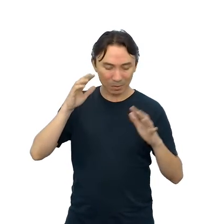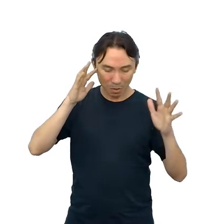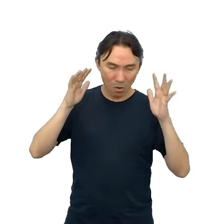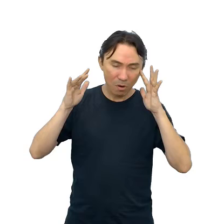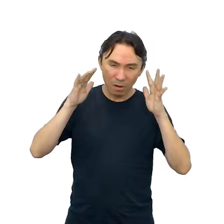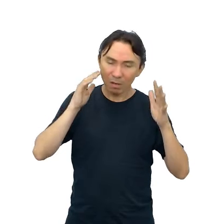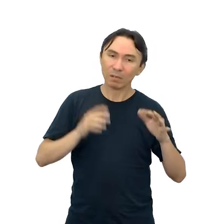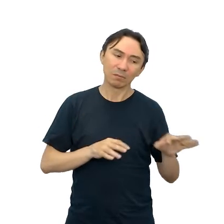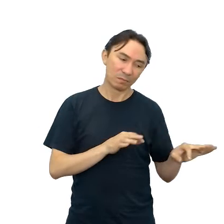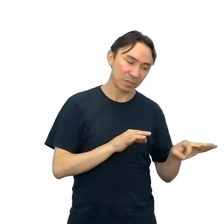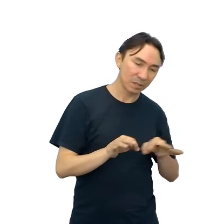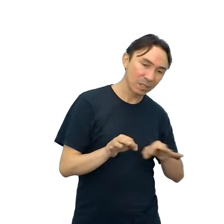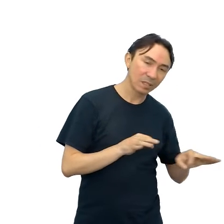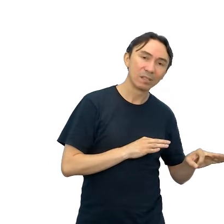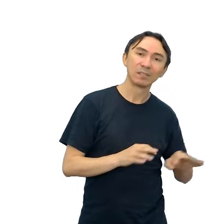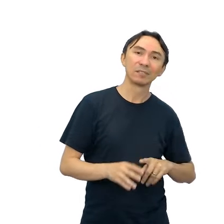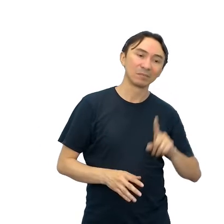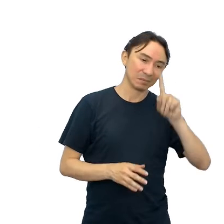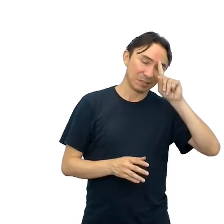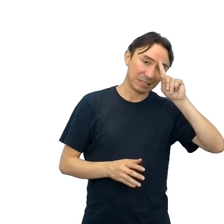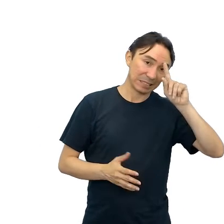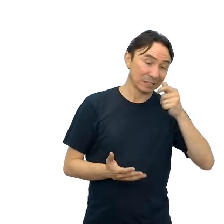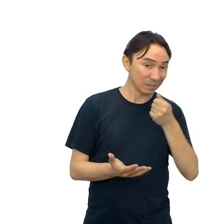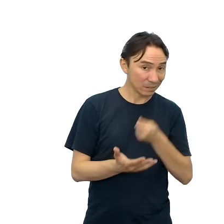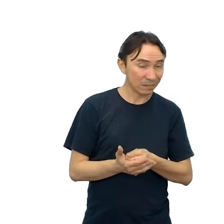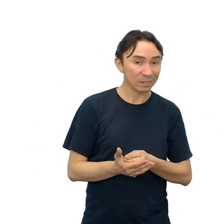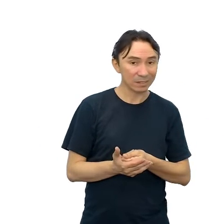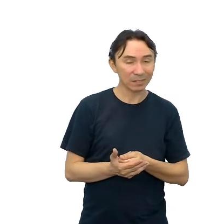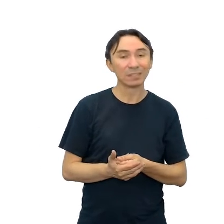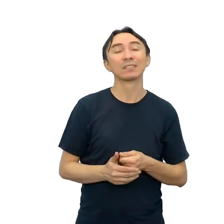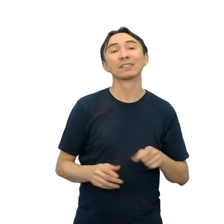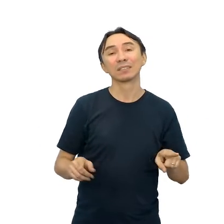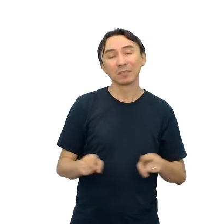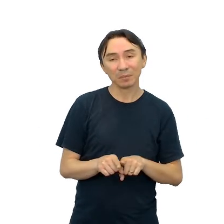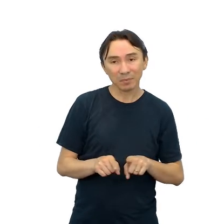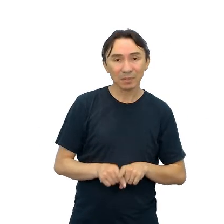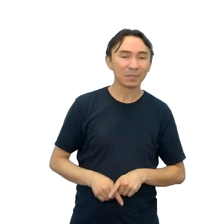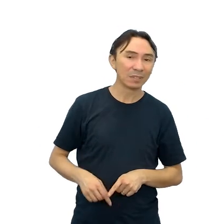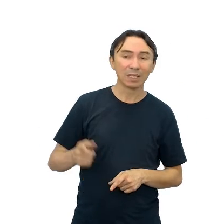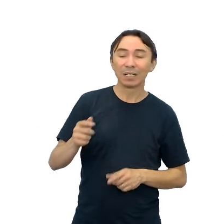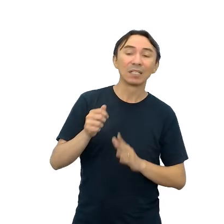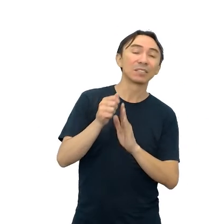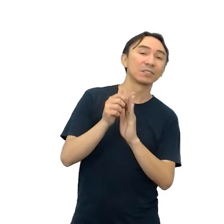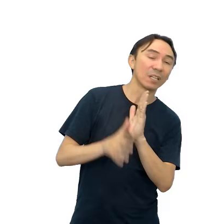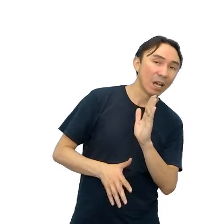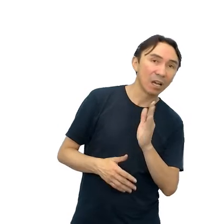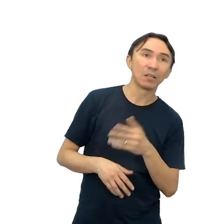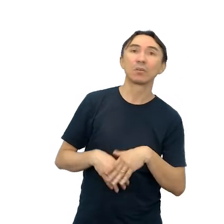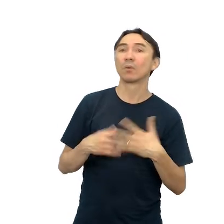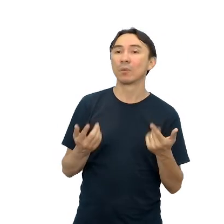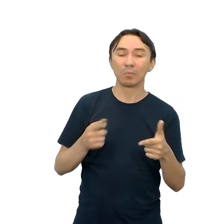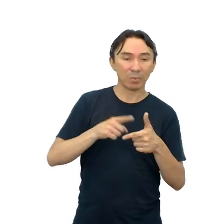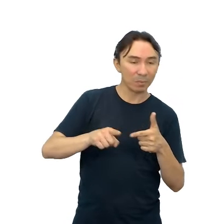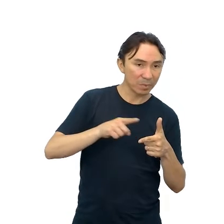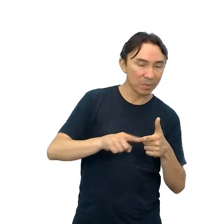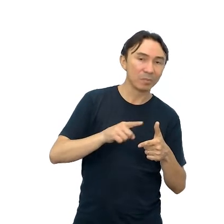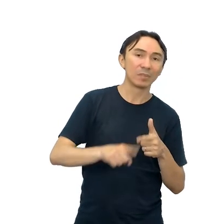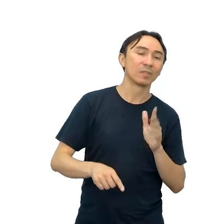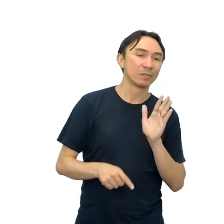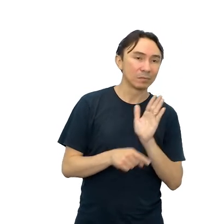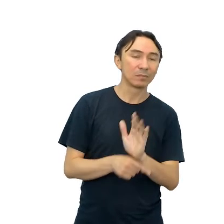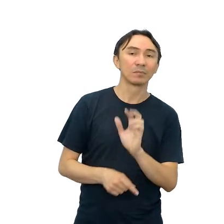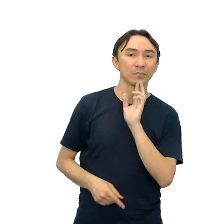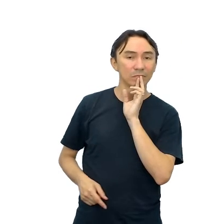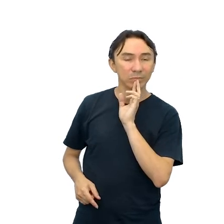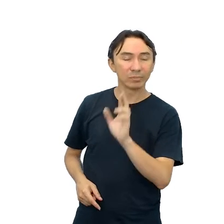à tomada de decisão e, consequentemente, à resolução da atividade do problema proposto ou de